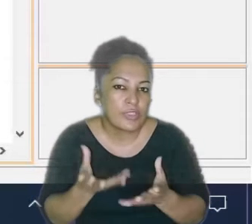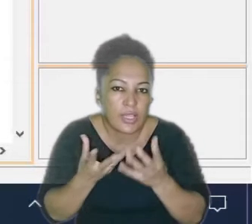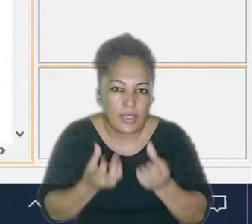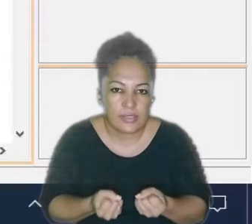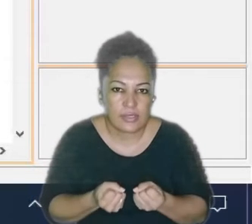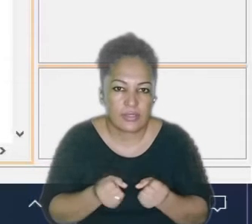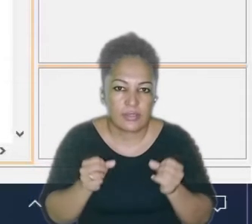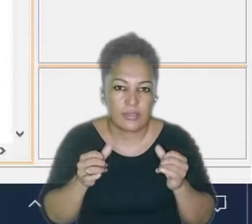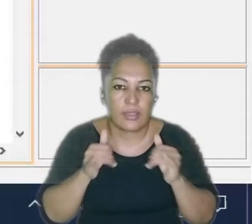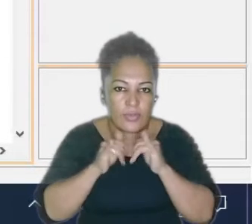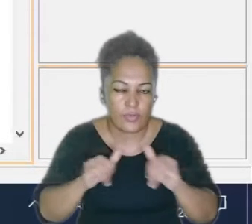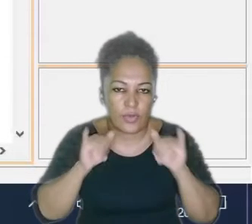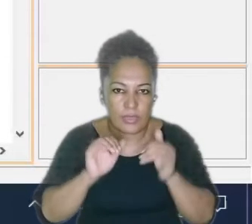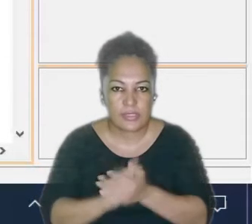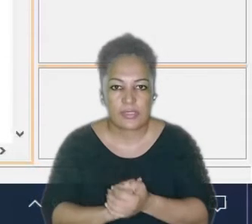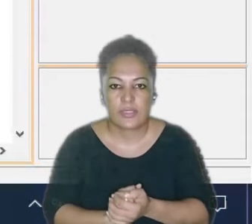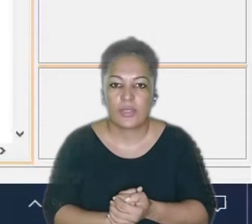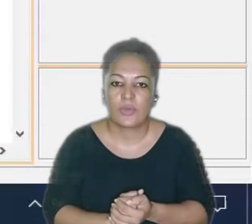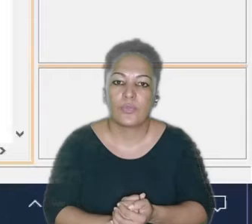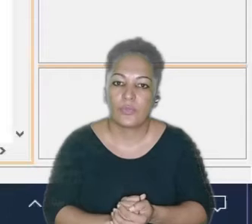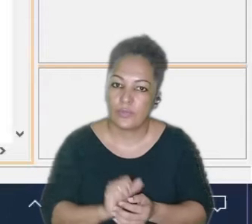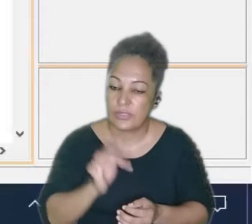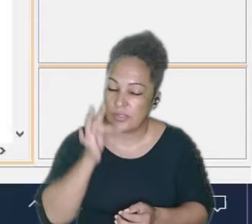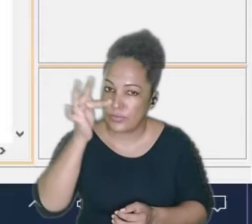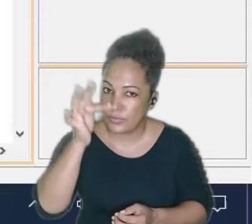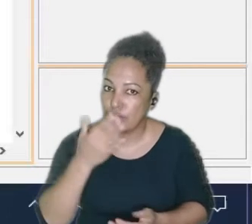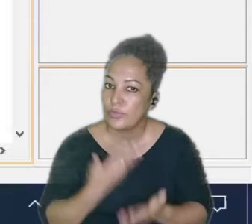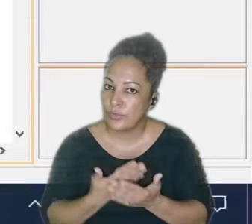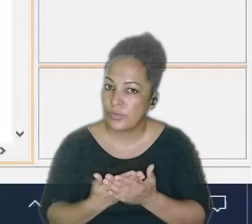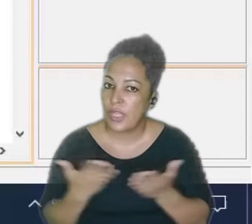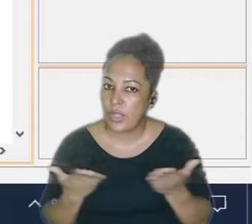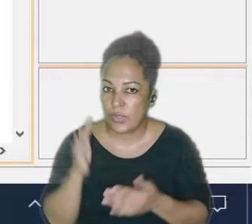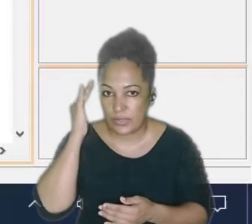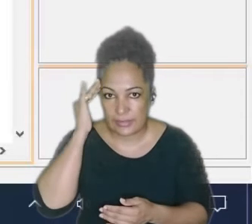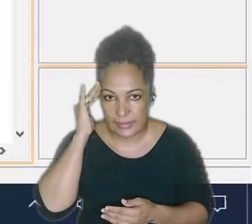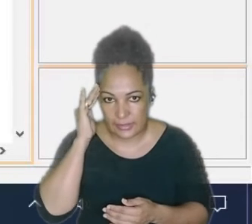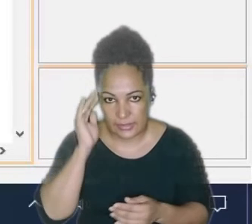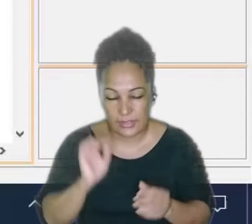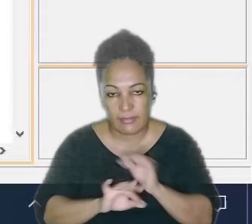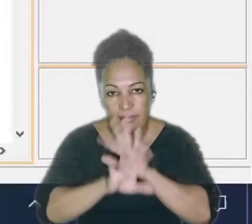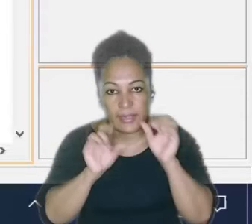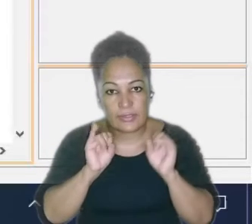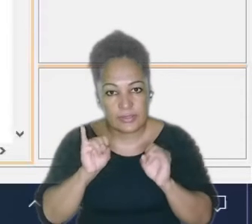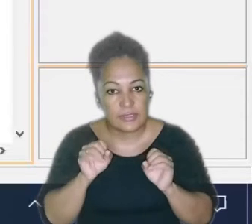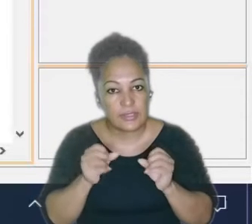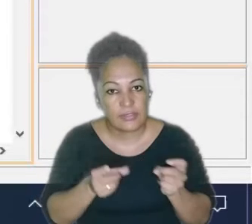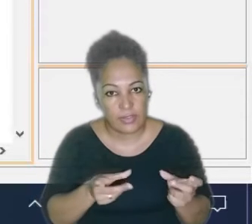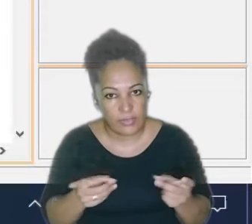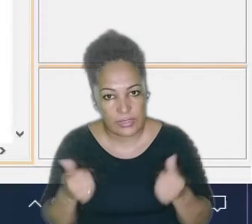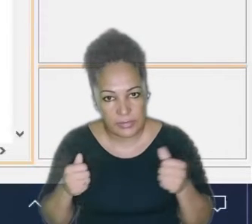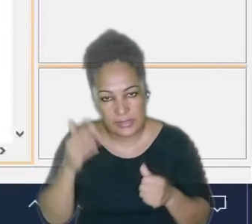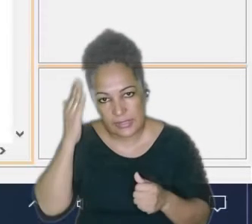venda recebe essa informação através de uma chave estrangeira. Esse é o assunto futuro. Entendeu? Só entendam isso. Se a venda precisa